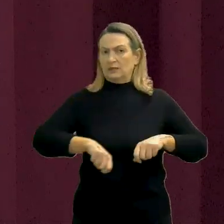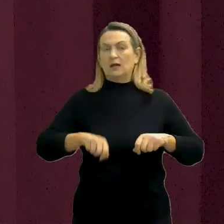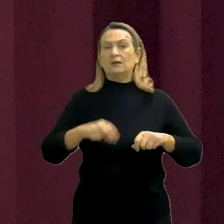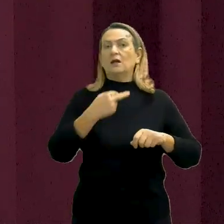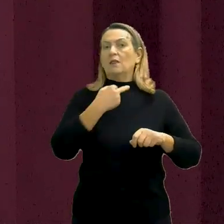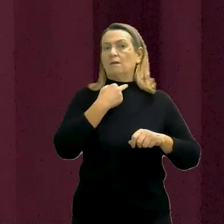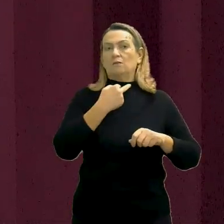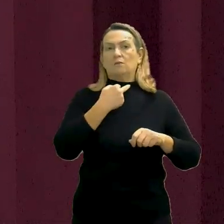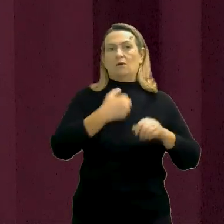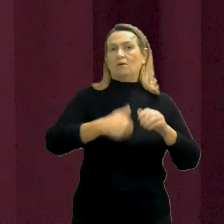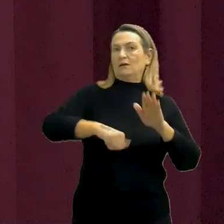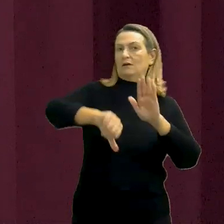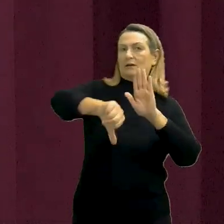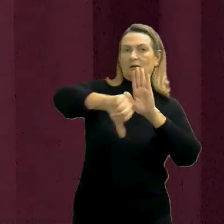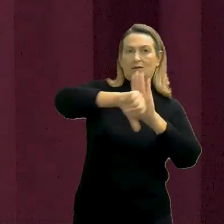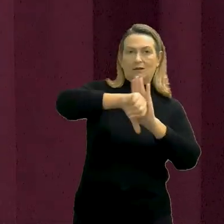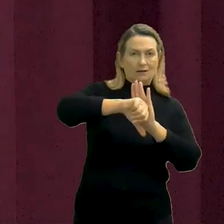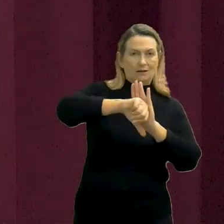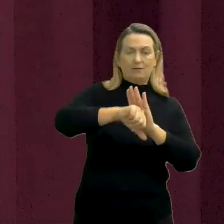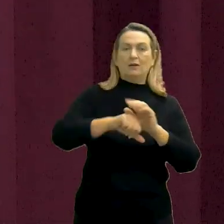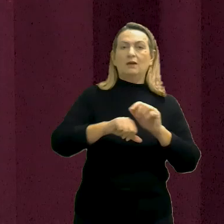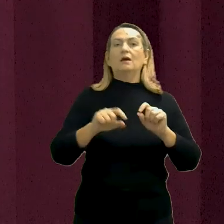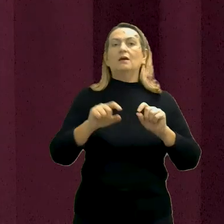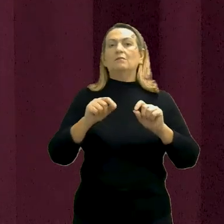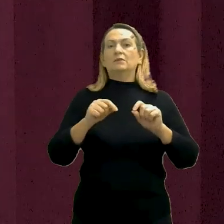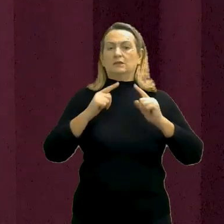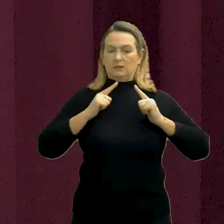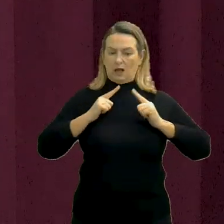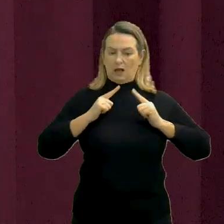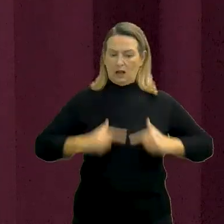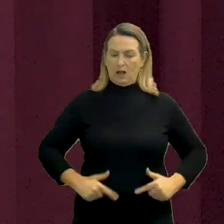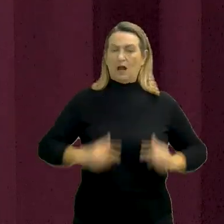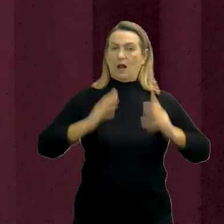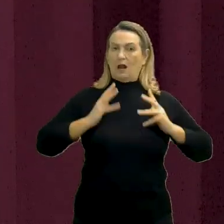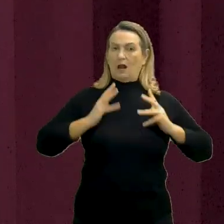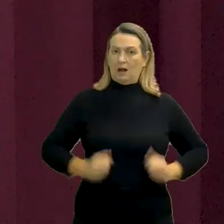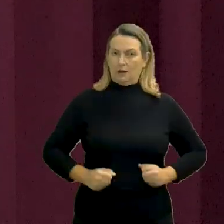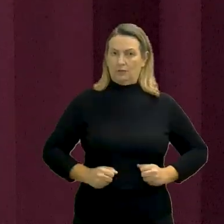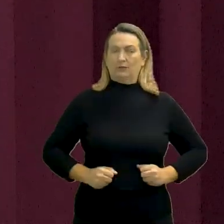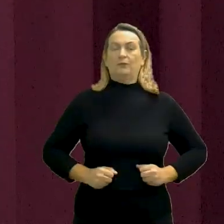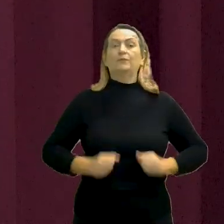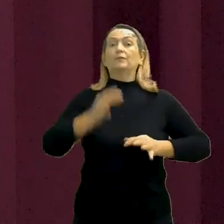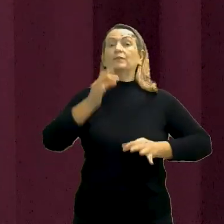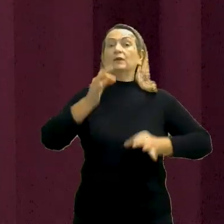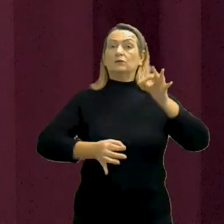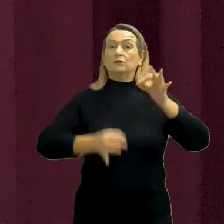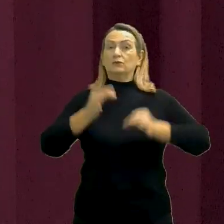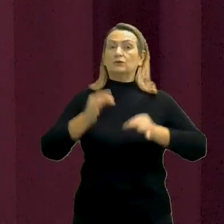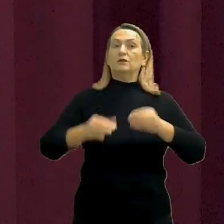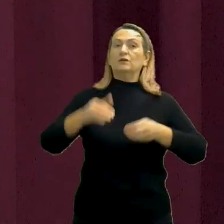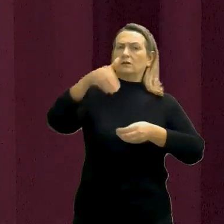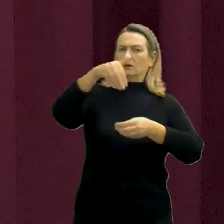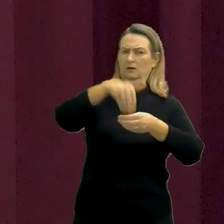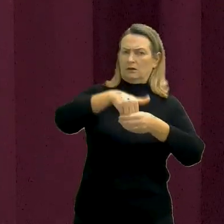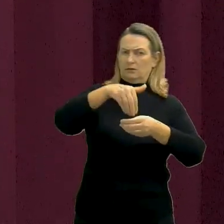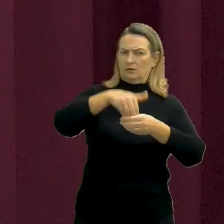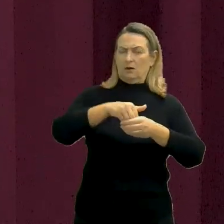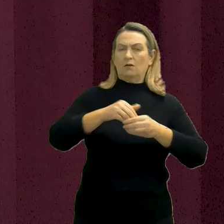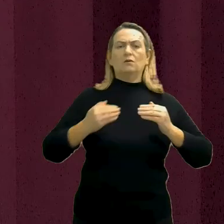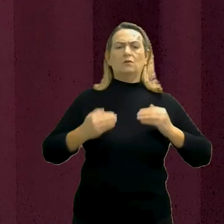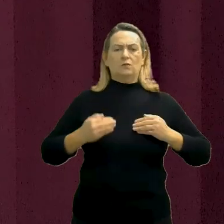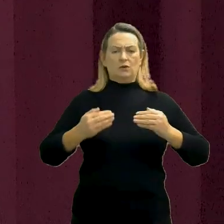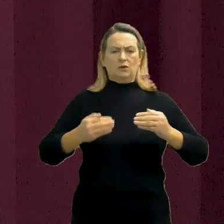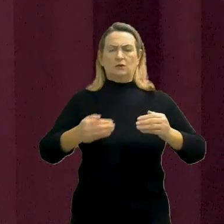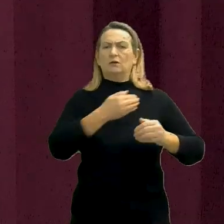um tem que ser uma pessoa proba né a justiça eleitoral e o ministério público tem acesso a toda a sistemática